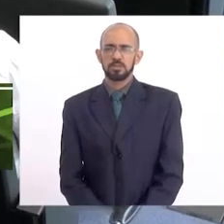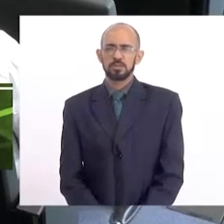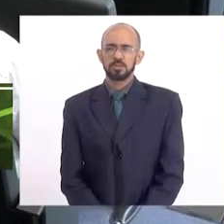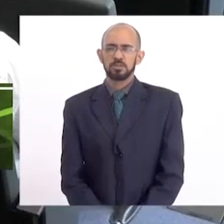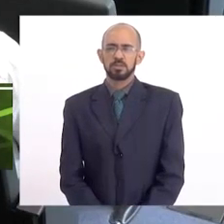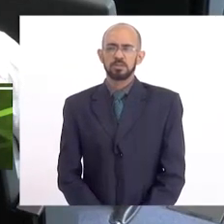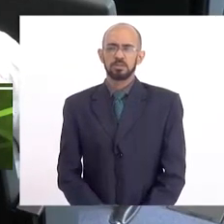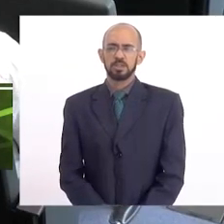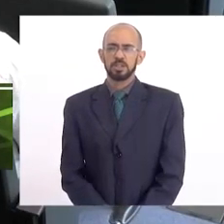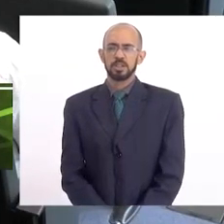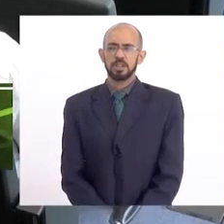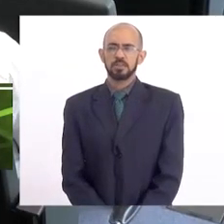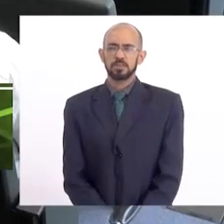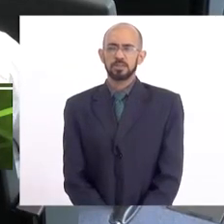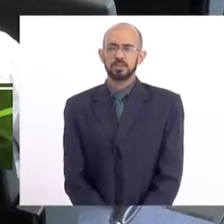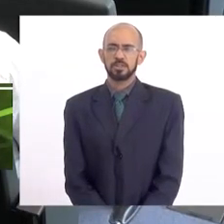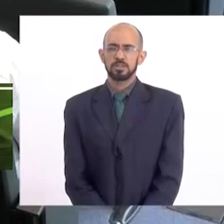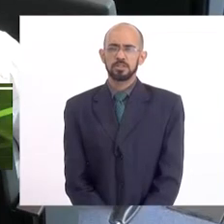A gente tem que tentar ver isso.